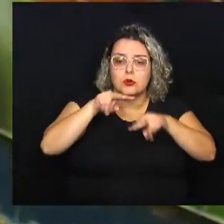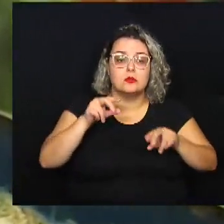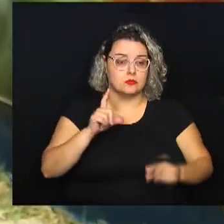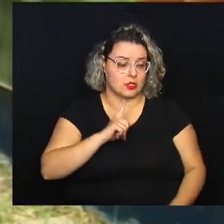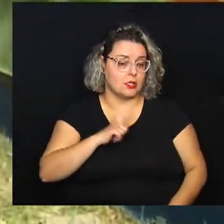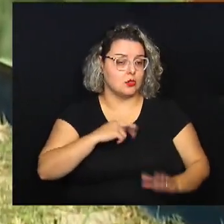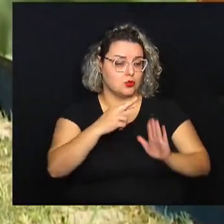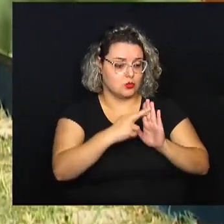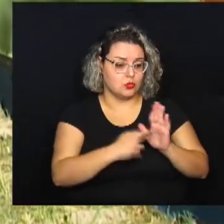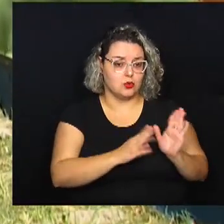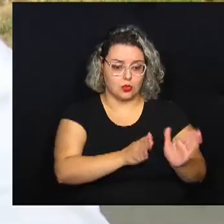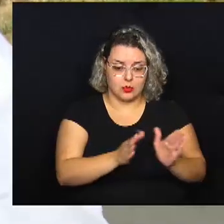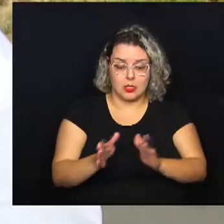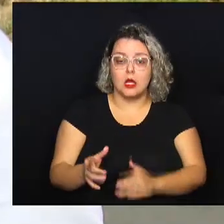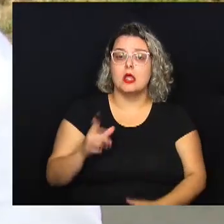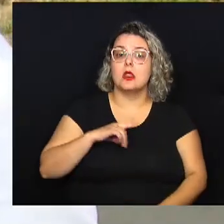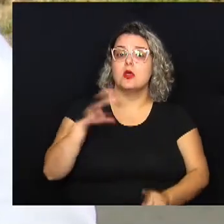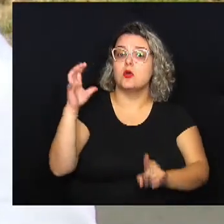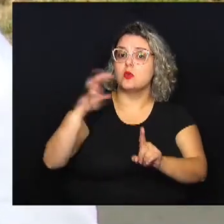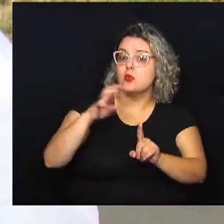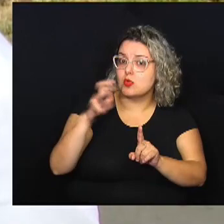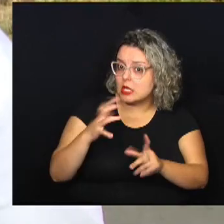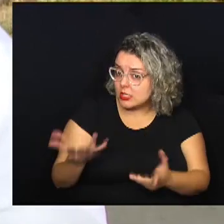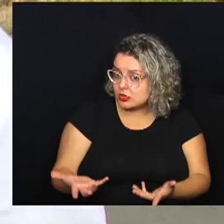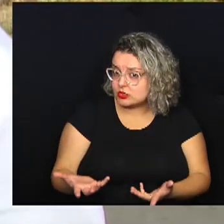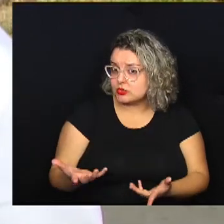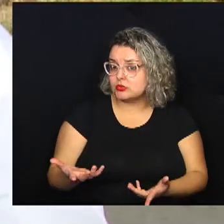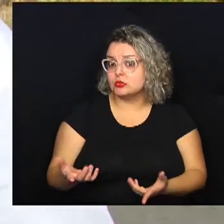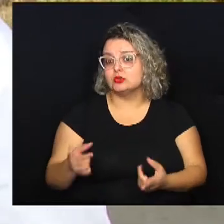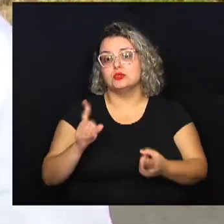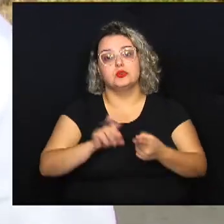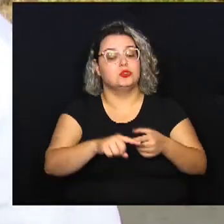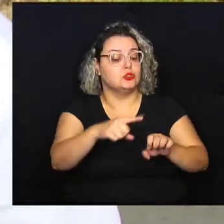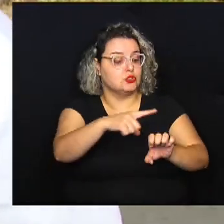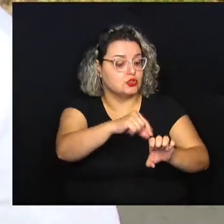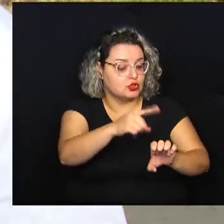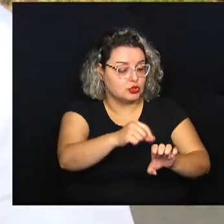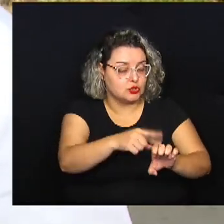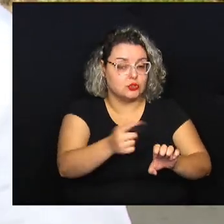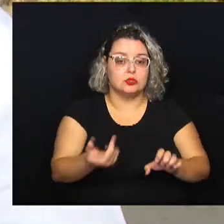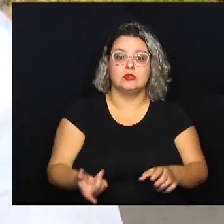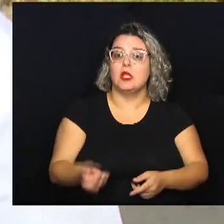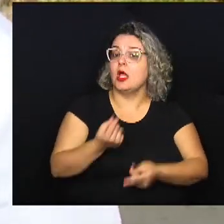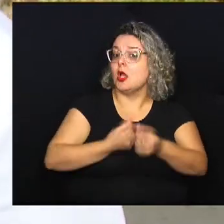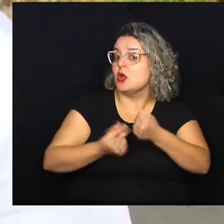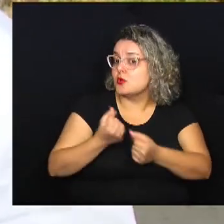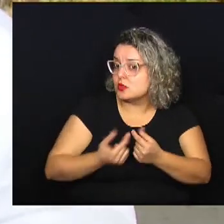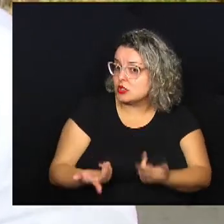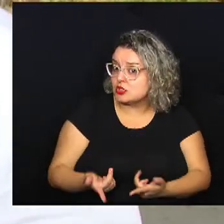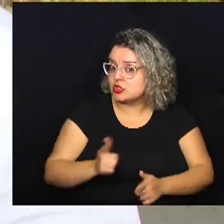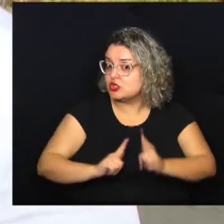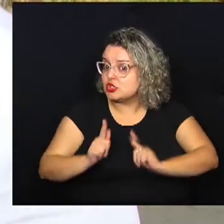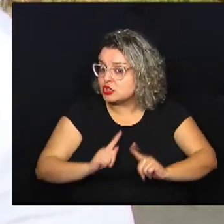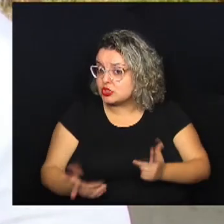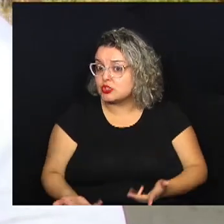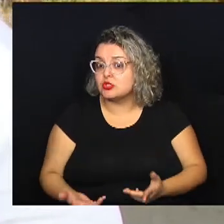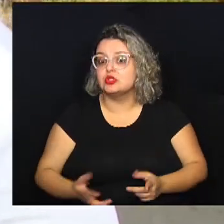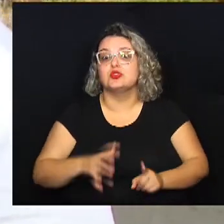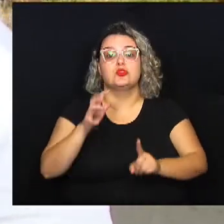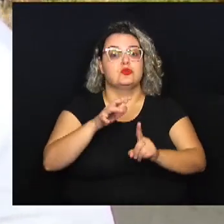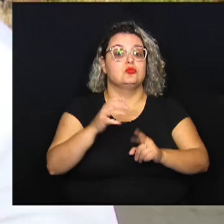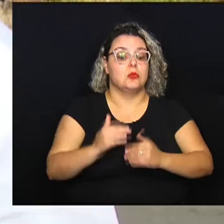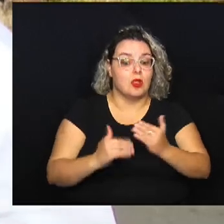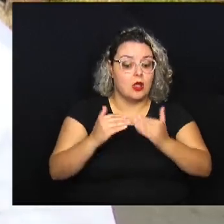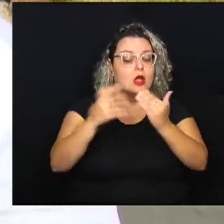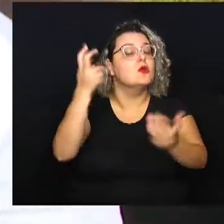as questões de impacto de empreendedorismo, gestão financeira, impacto na formação